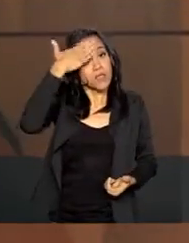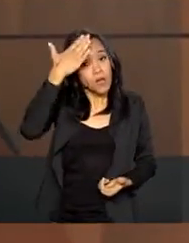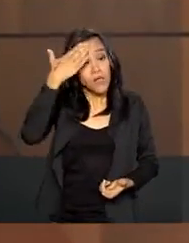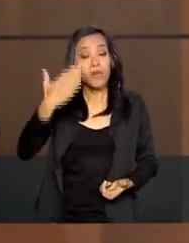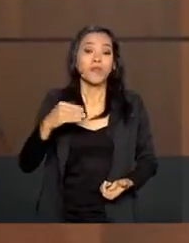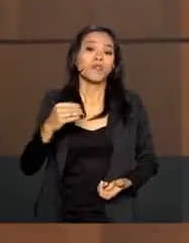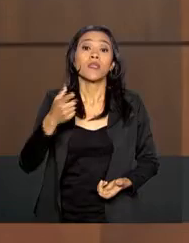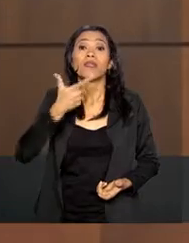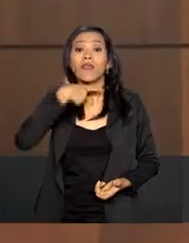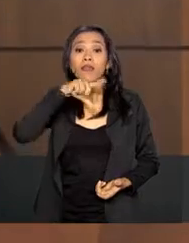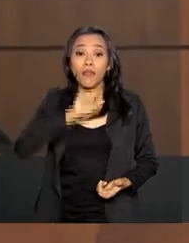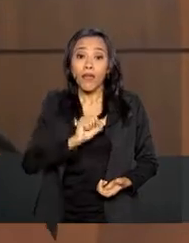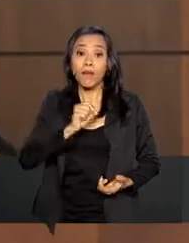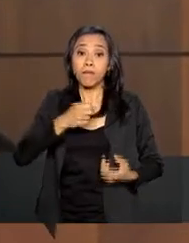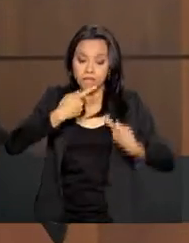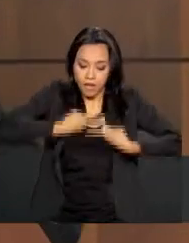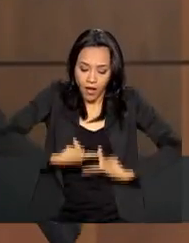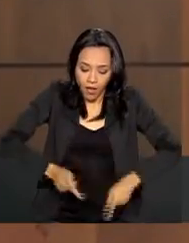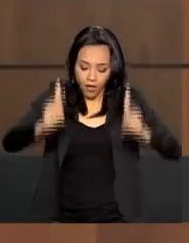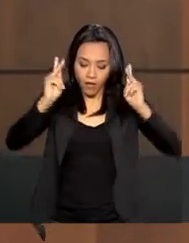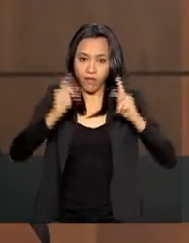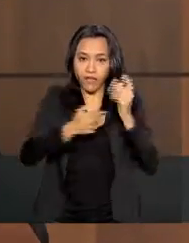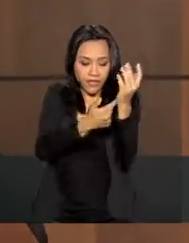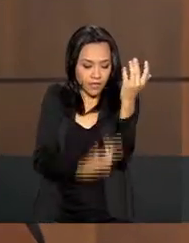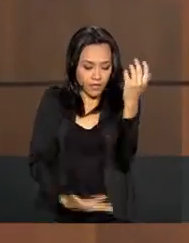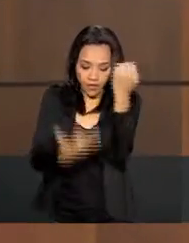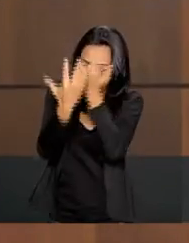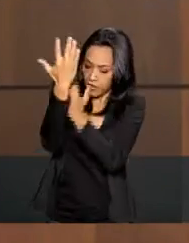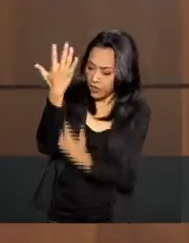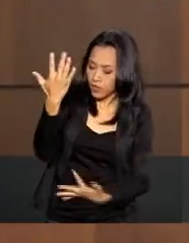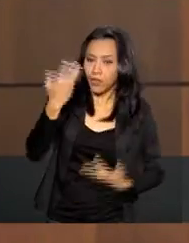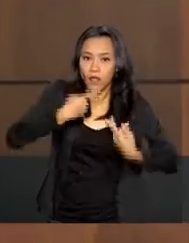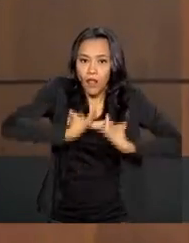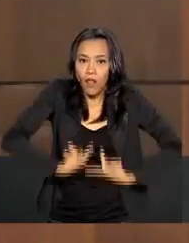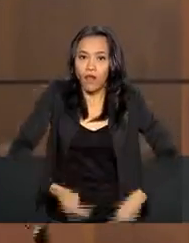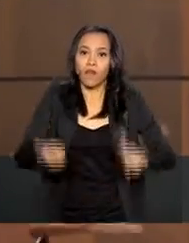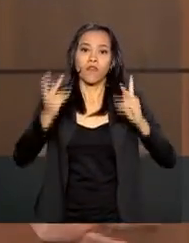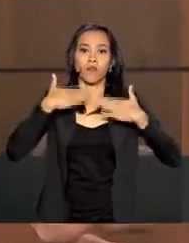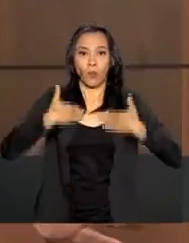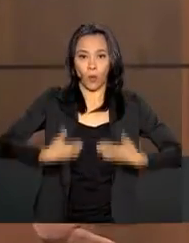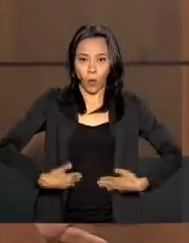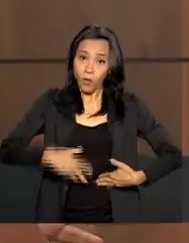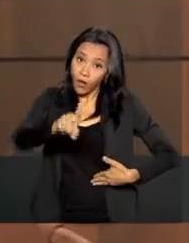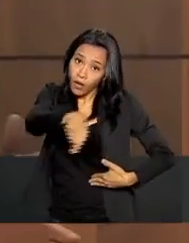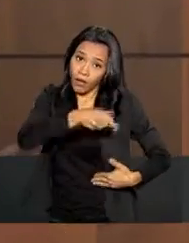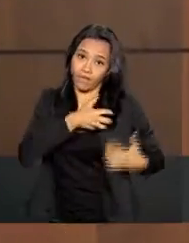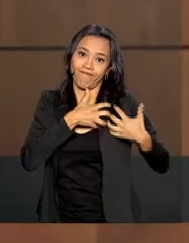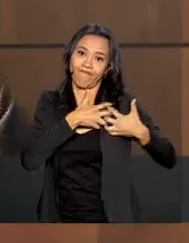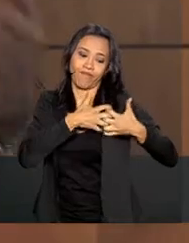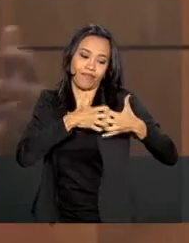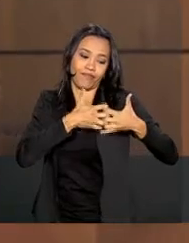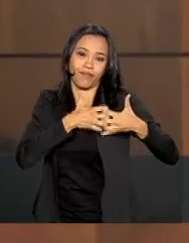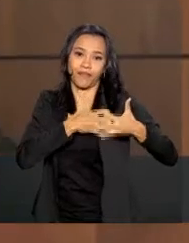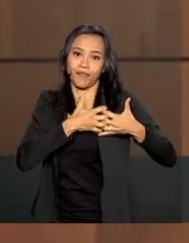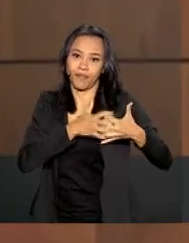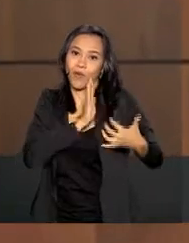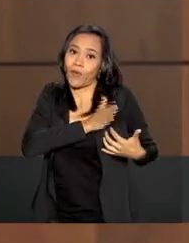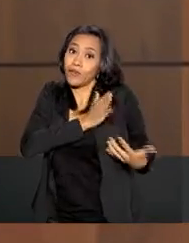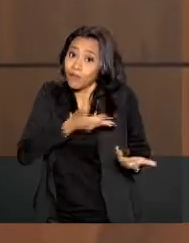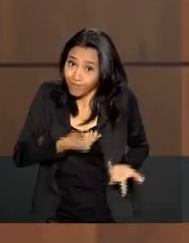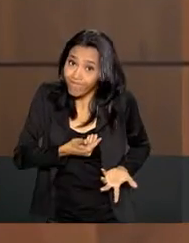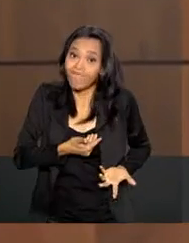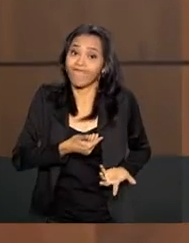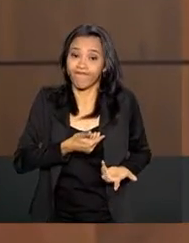aos fluxos sanguíneos portanto fluxo de vida para todo o corpo humano é o coração que bater um centro